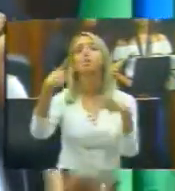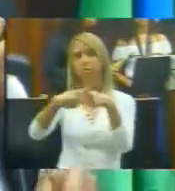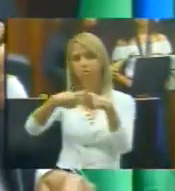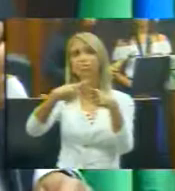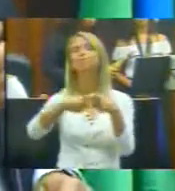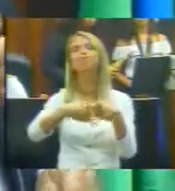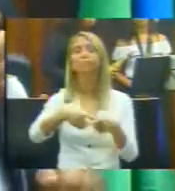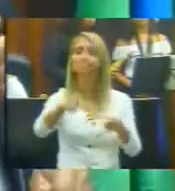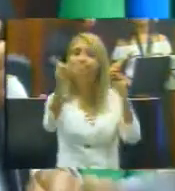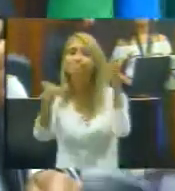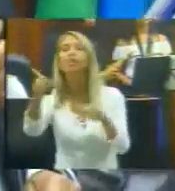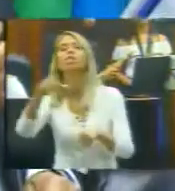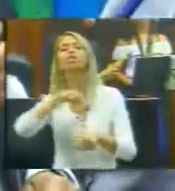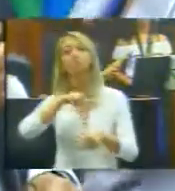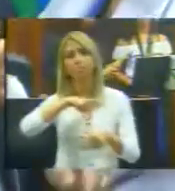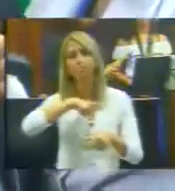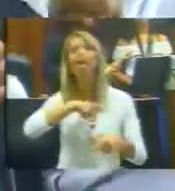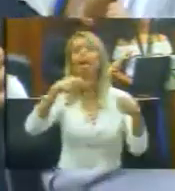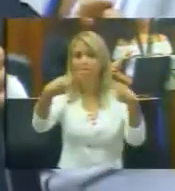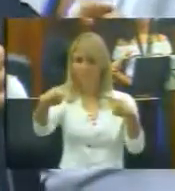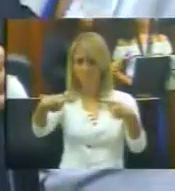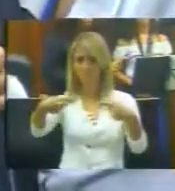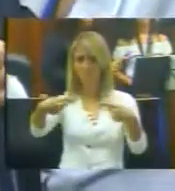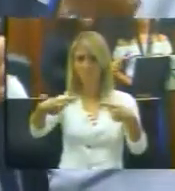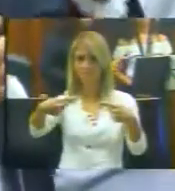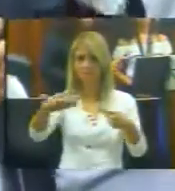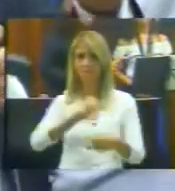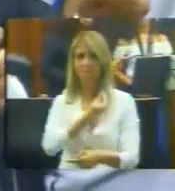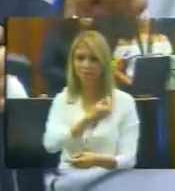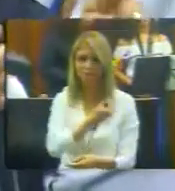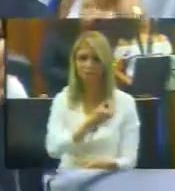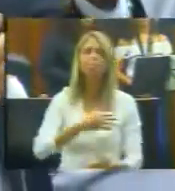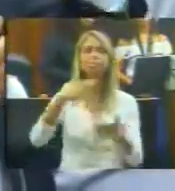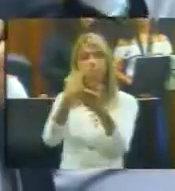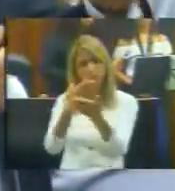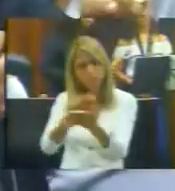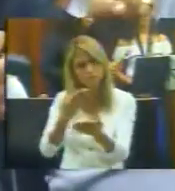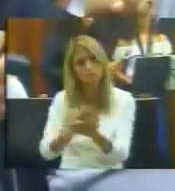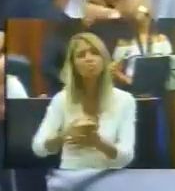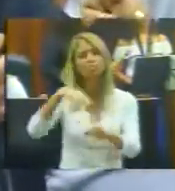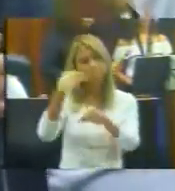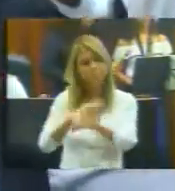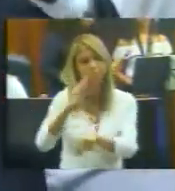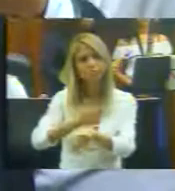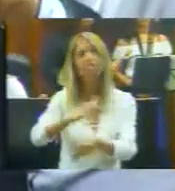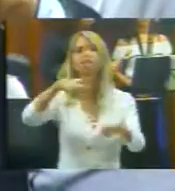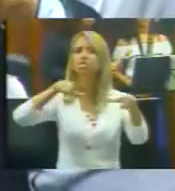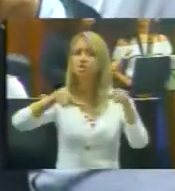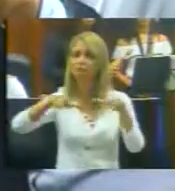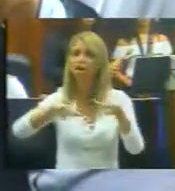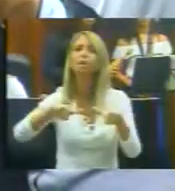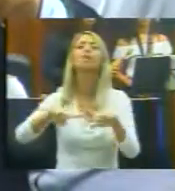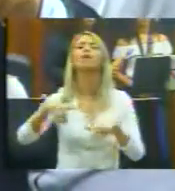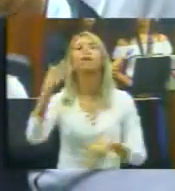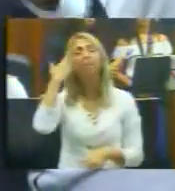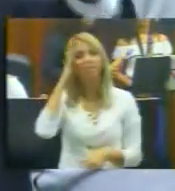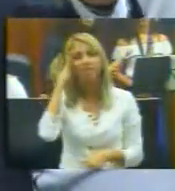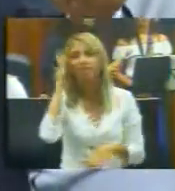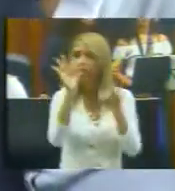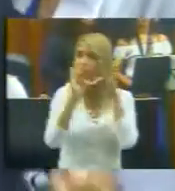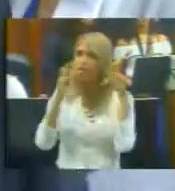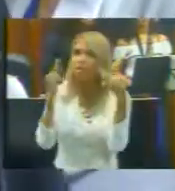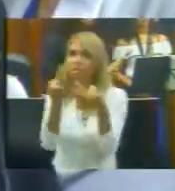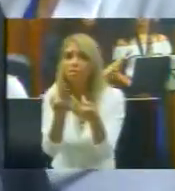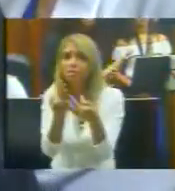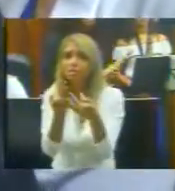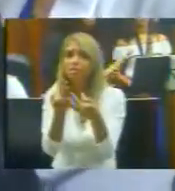essa vocação política na veia. Dedique-se a ela, estude, trabalhe, ouçam seus pais e